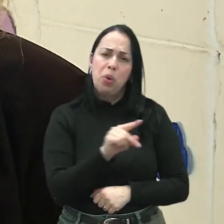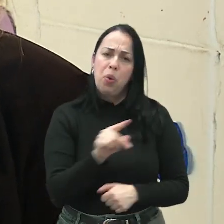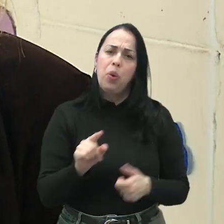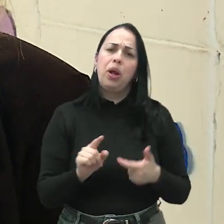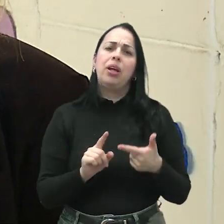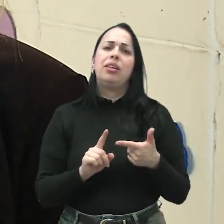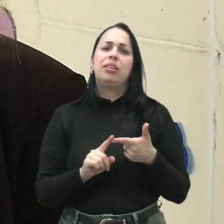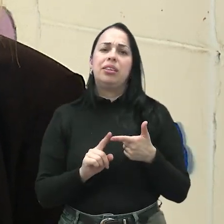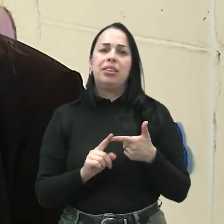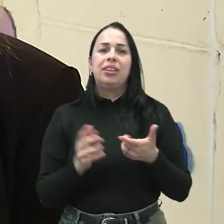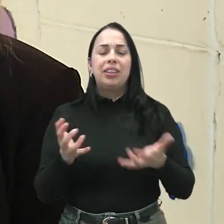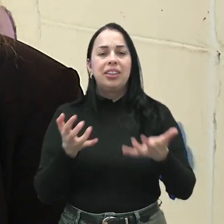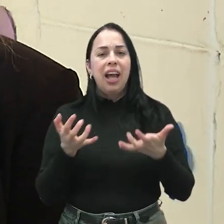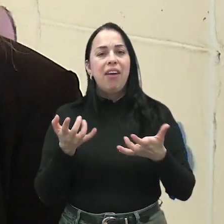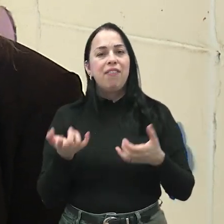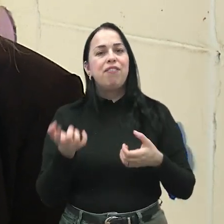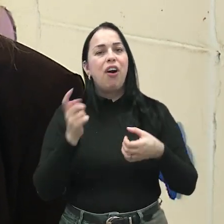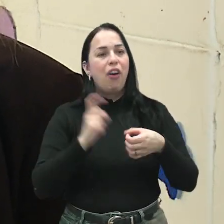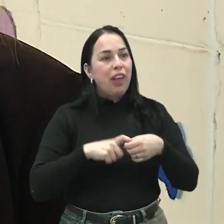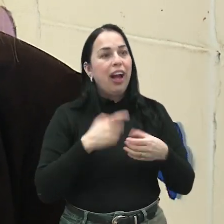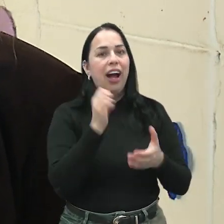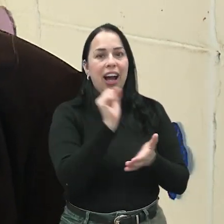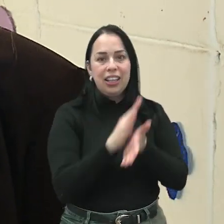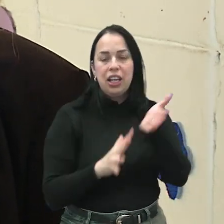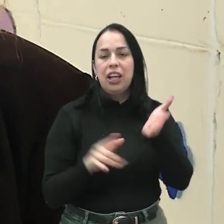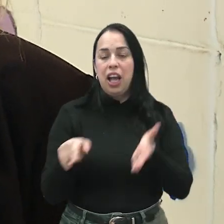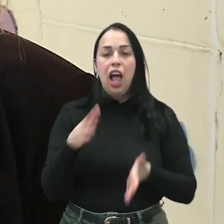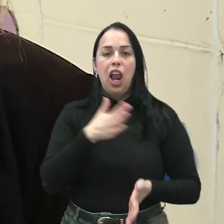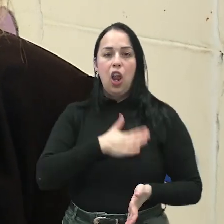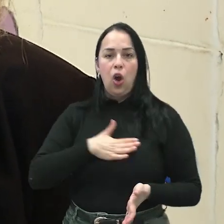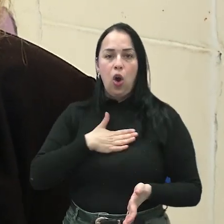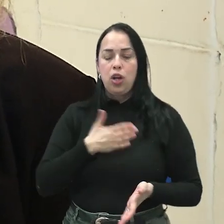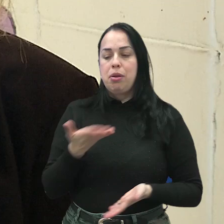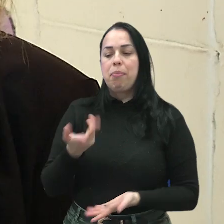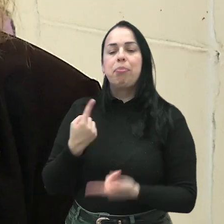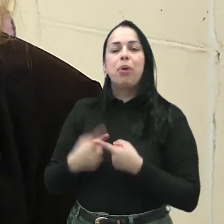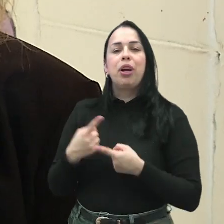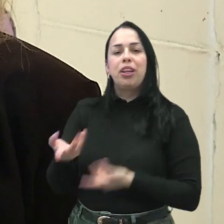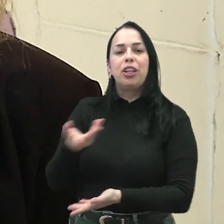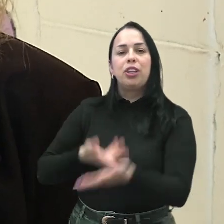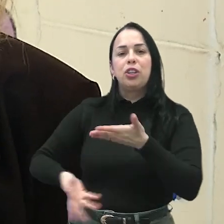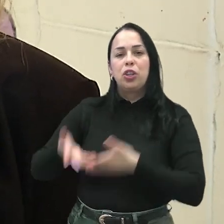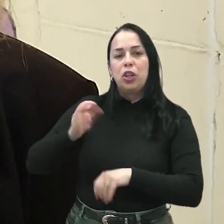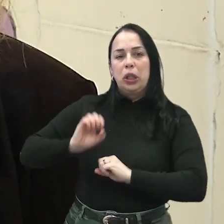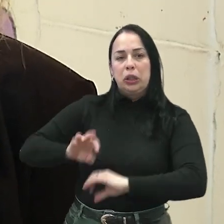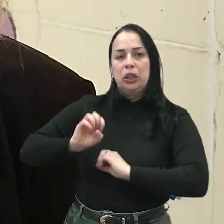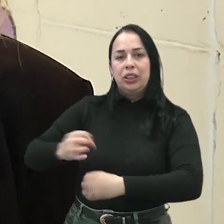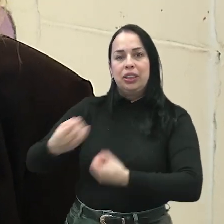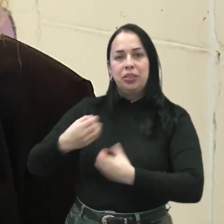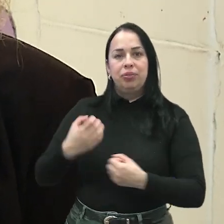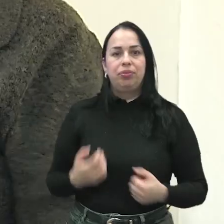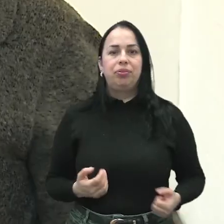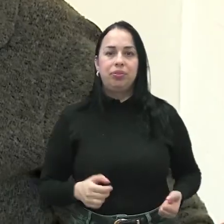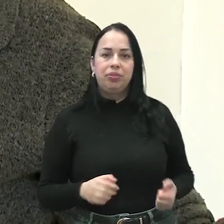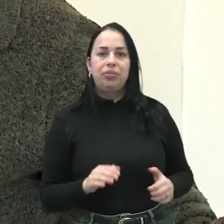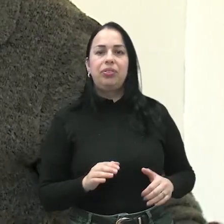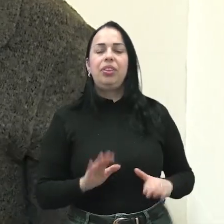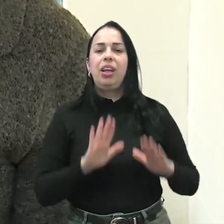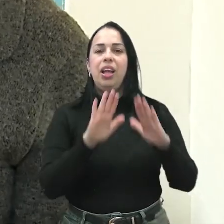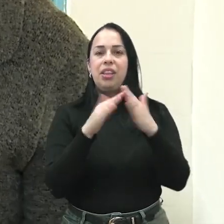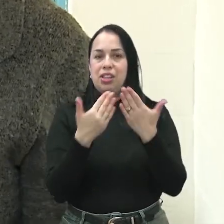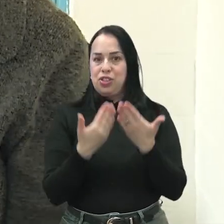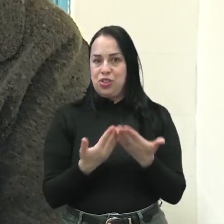professora, querendo que volte às tarefas, porque é gostoso, né? A mãe interage com a criança no dia a dia.